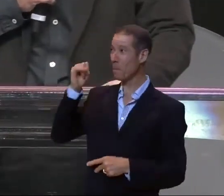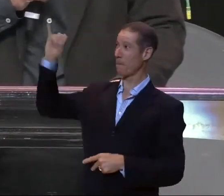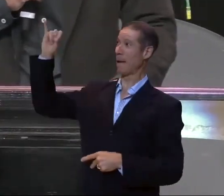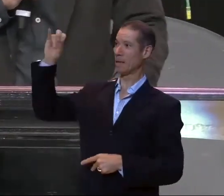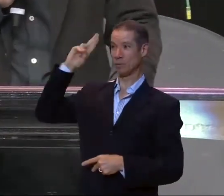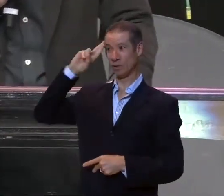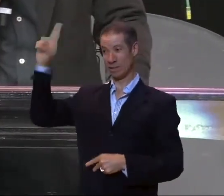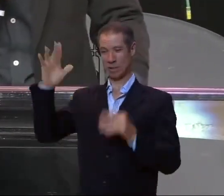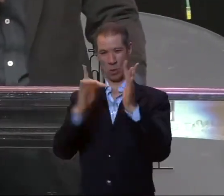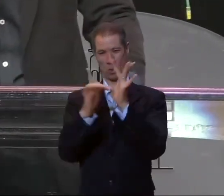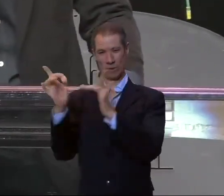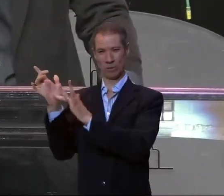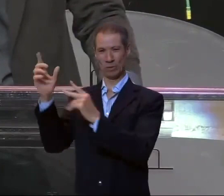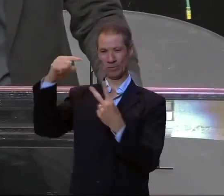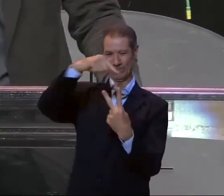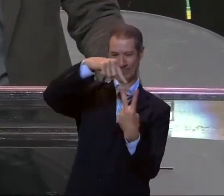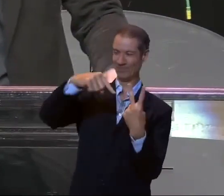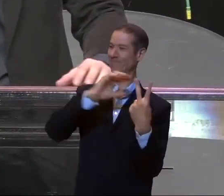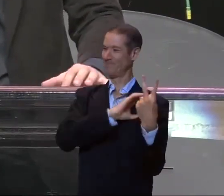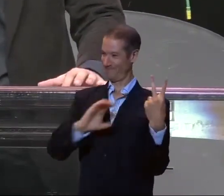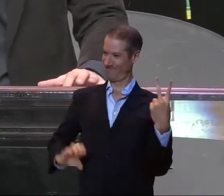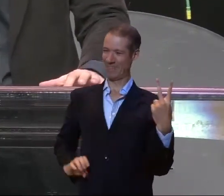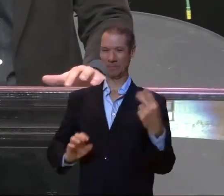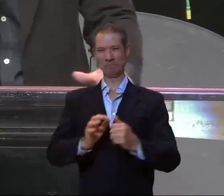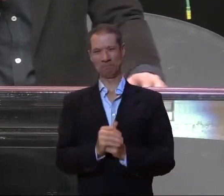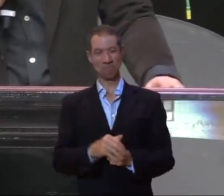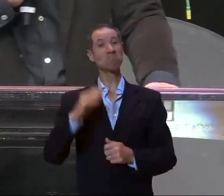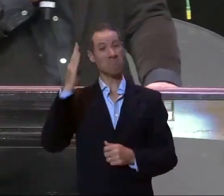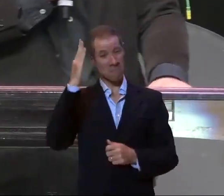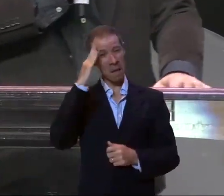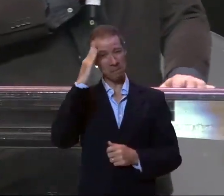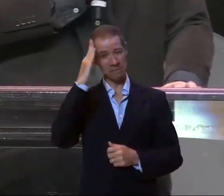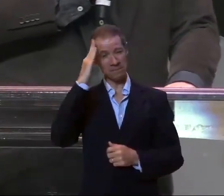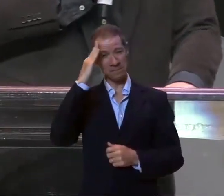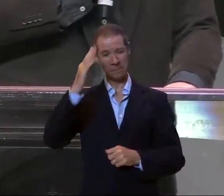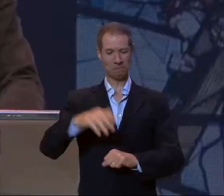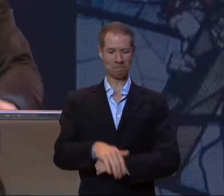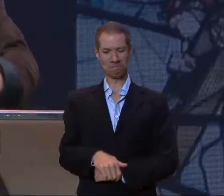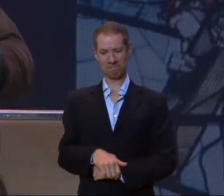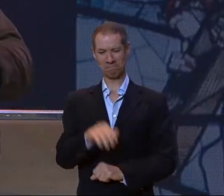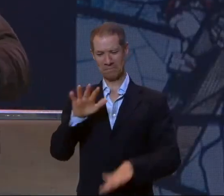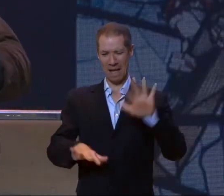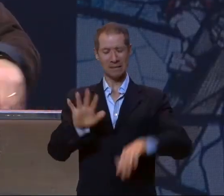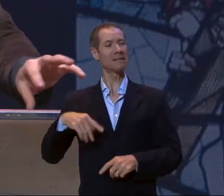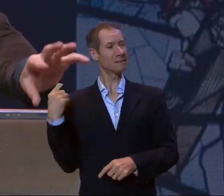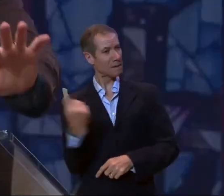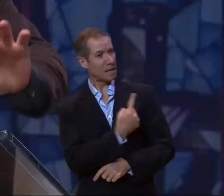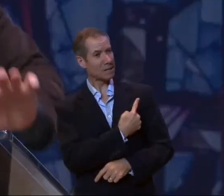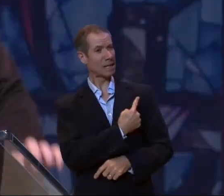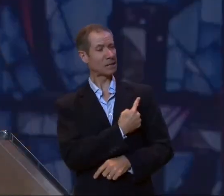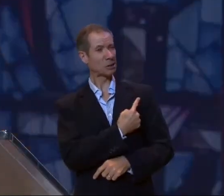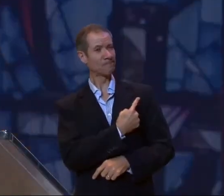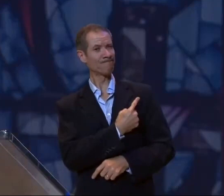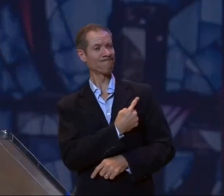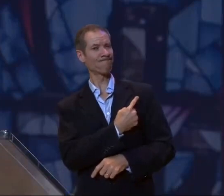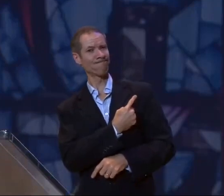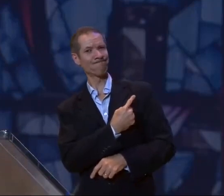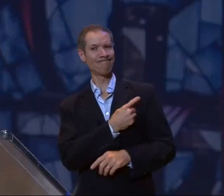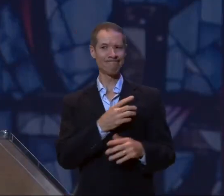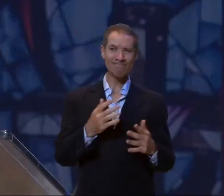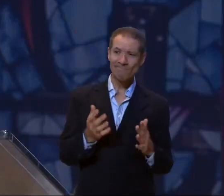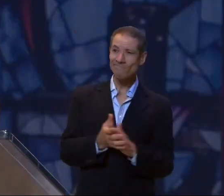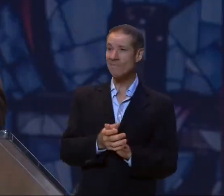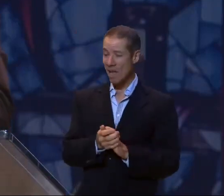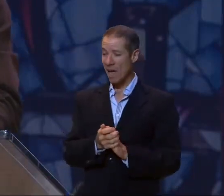do Senhor Jesus Cristo. Sabe, às vezes a gente pula a saudação, nas